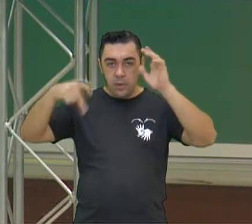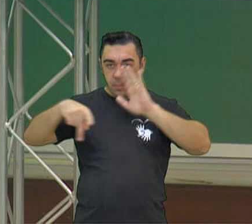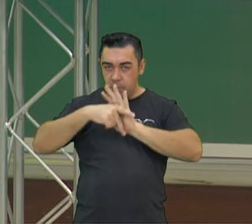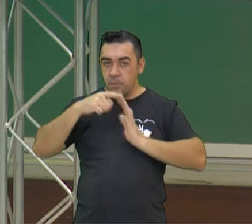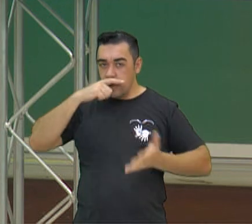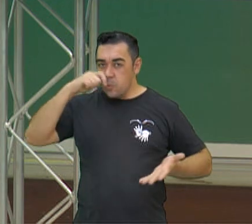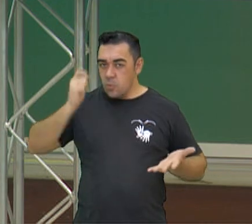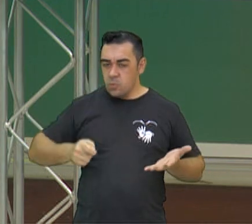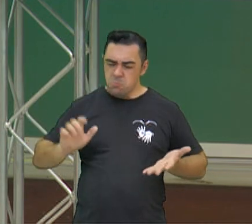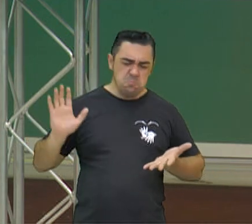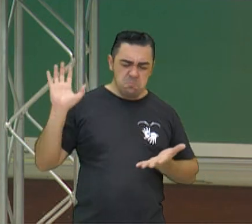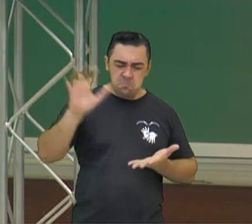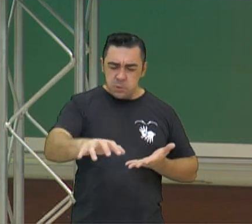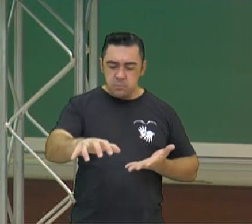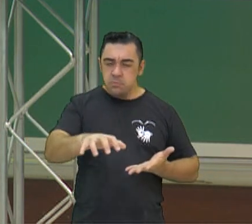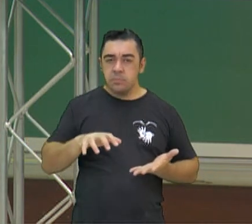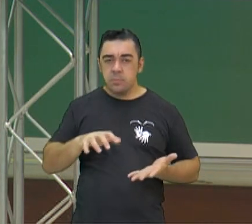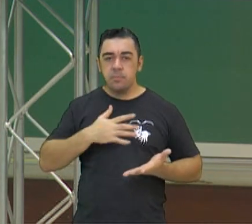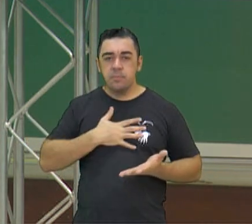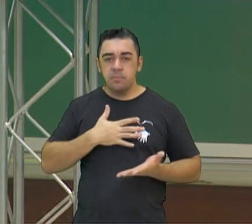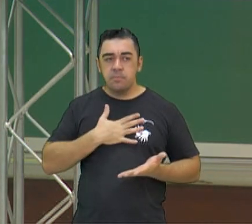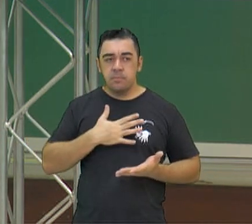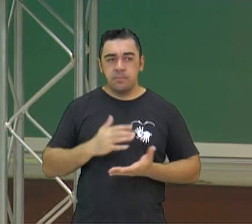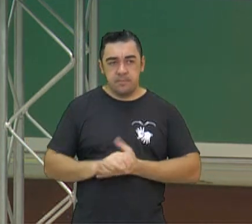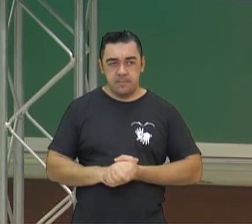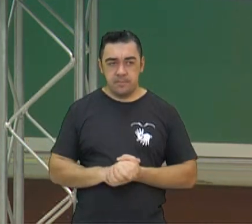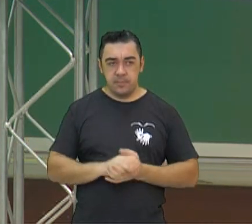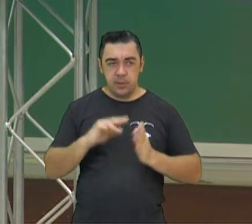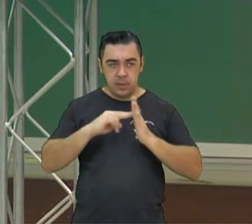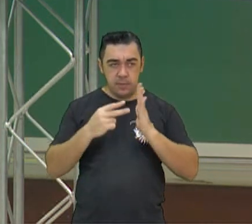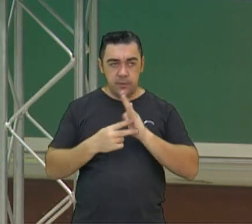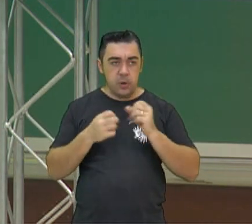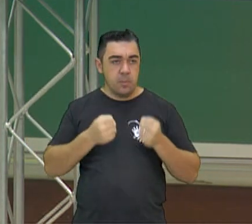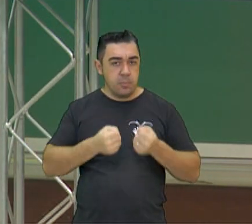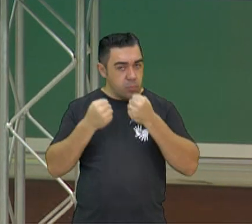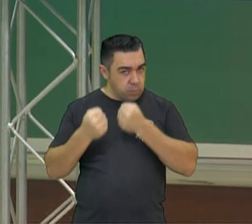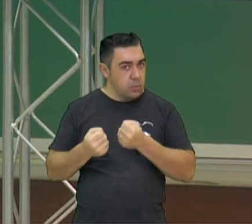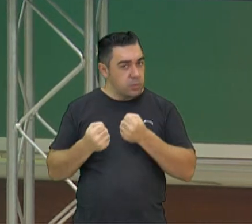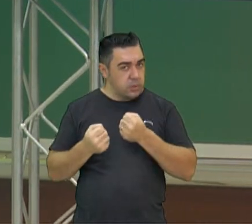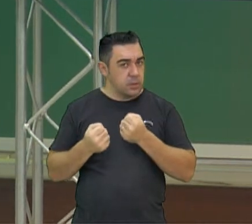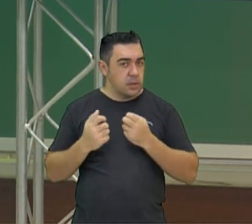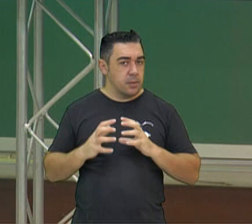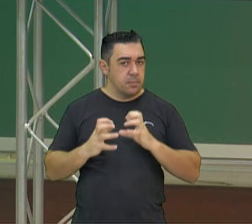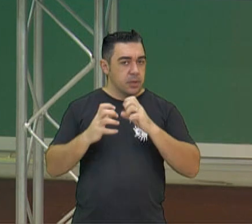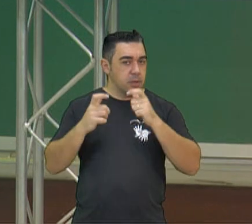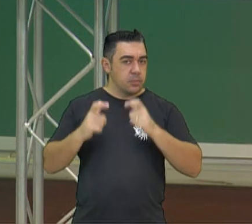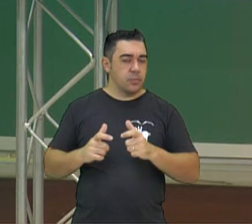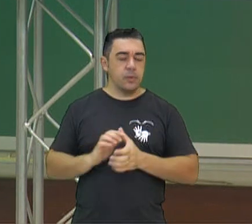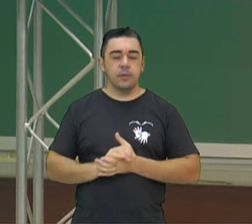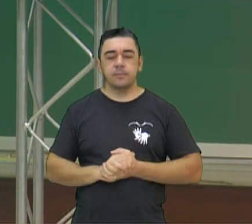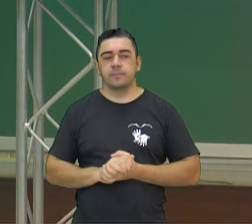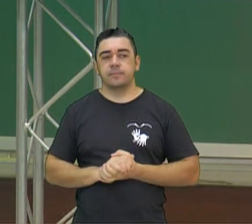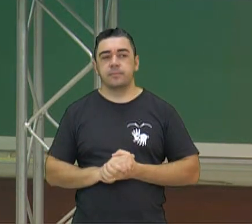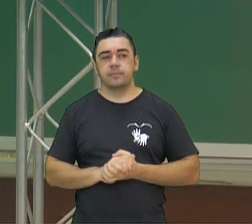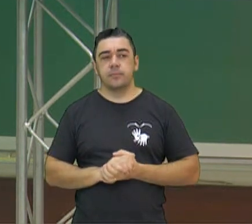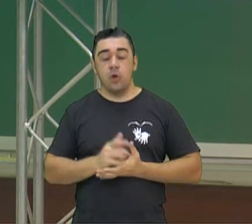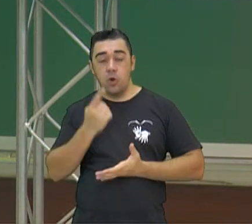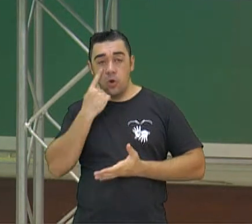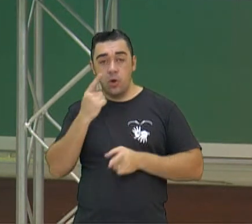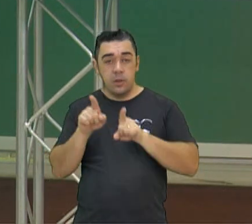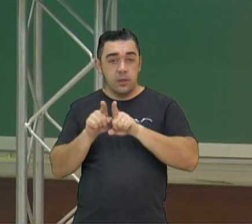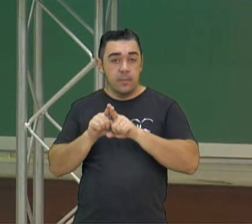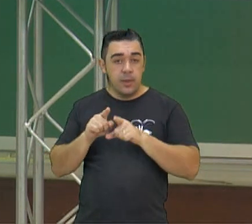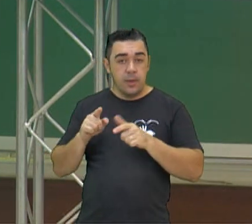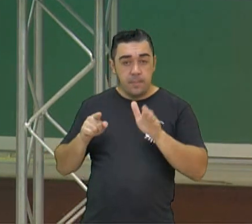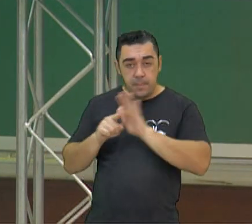está fazendo essa demonstração de poder, de briga pelo mesmo espaço. Olha só,